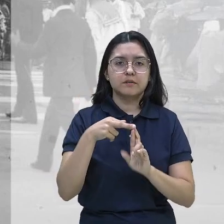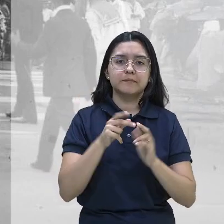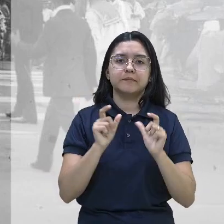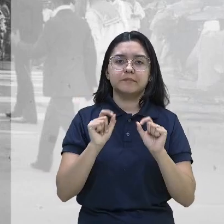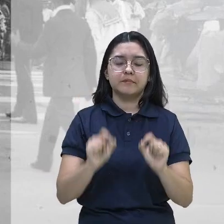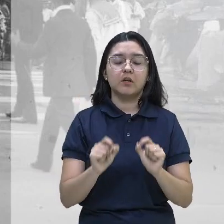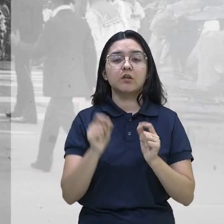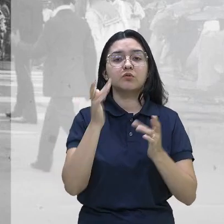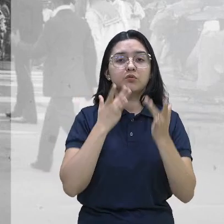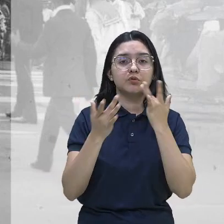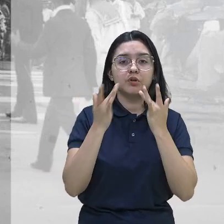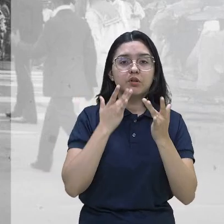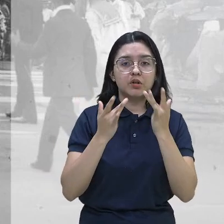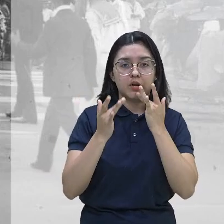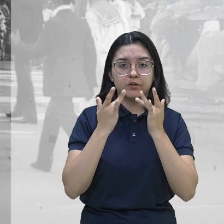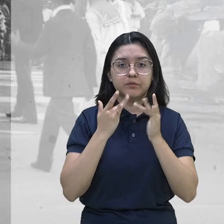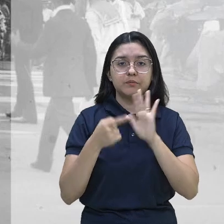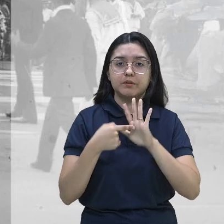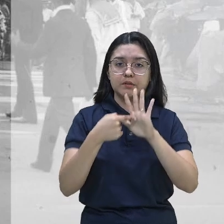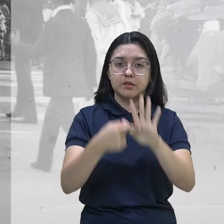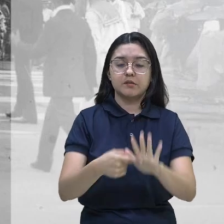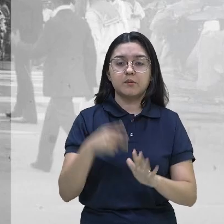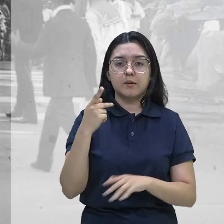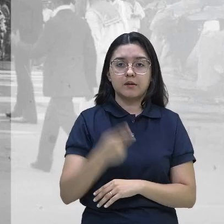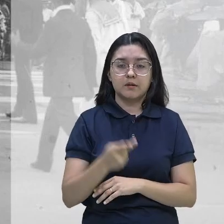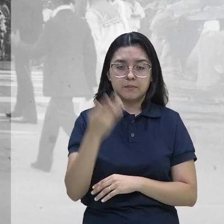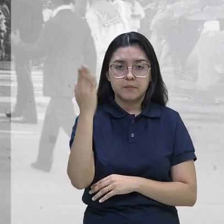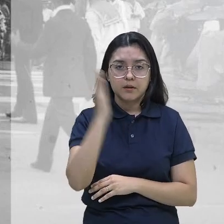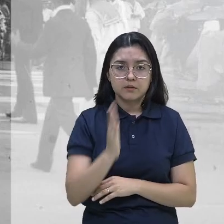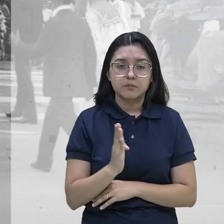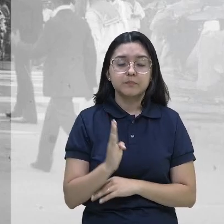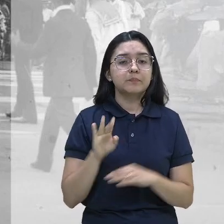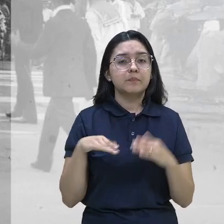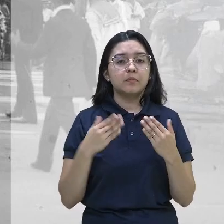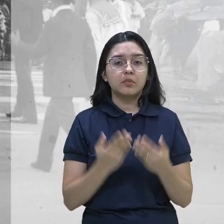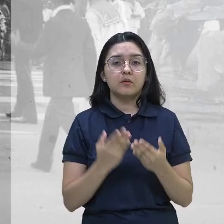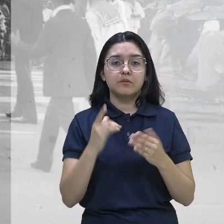produção cênica brasileira. Né? A gente teve aí